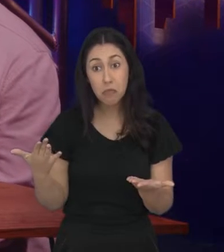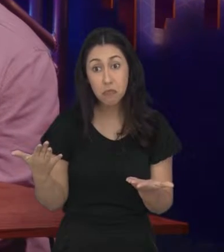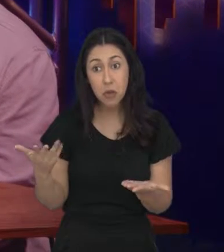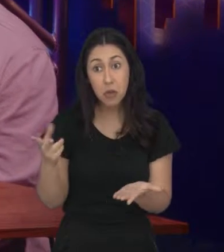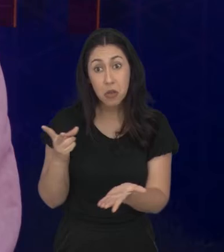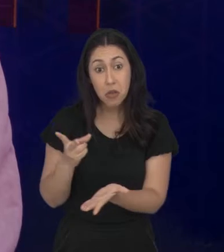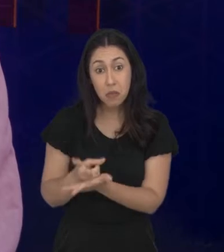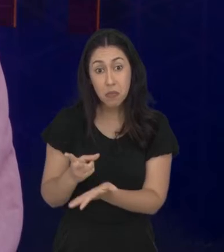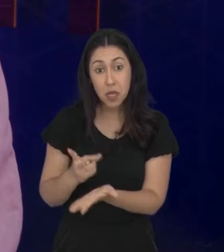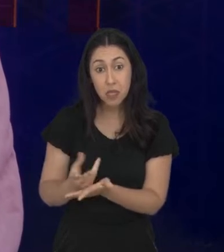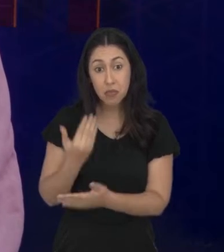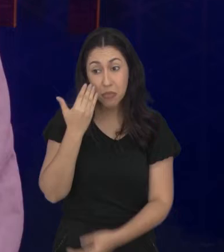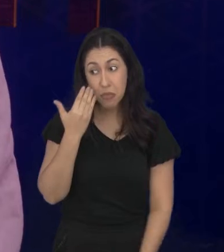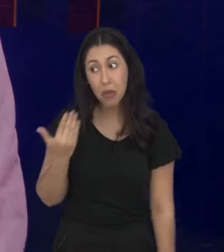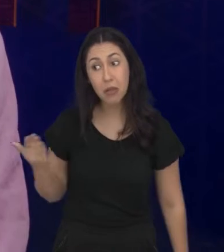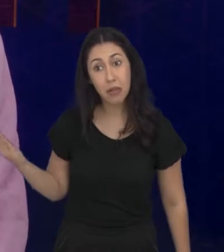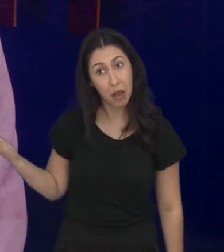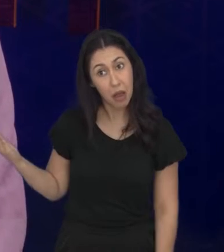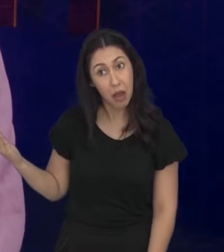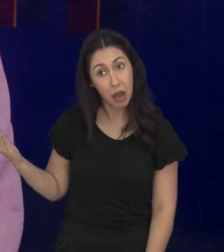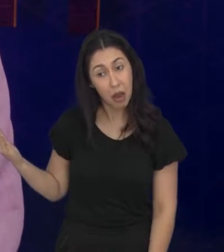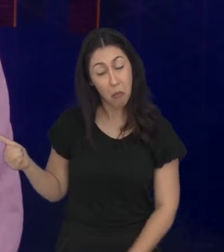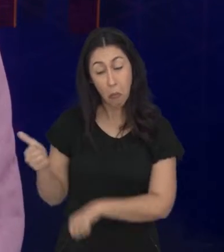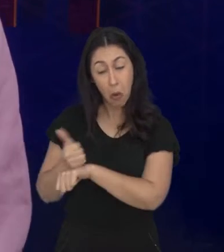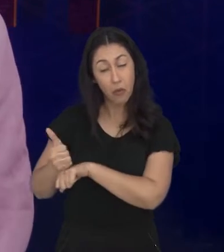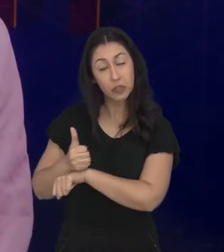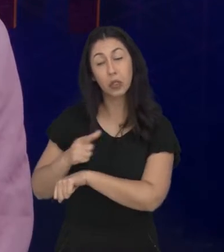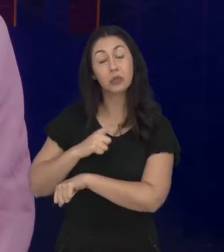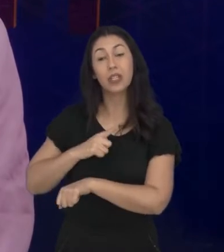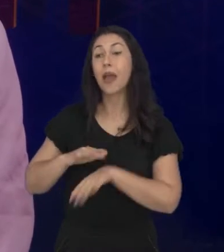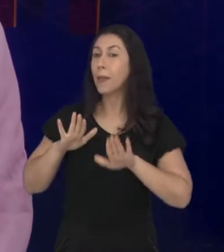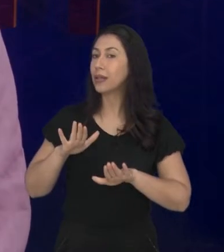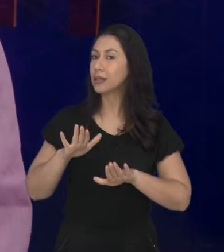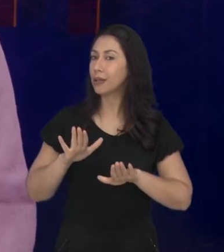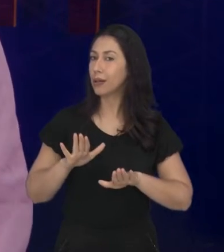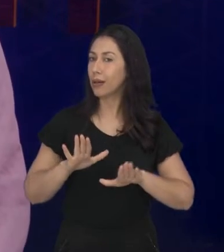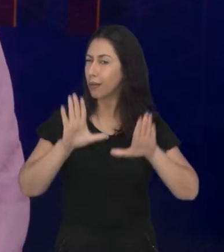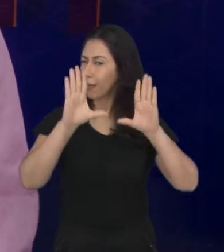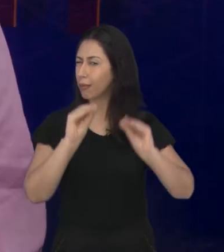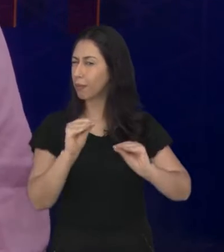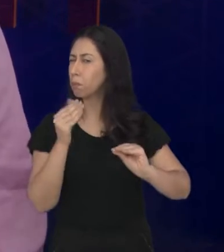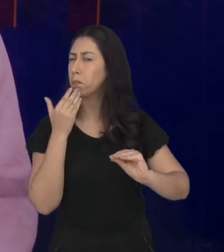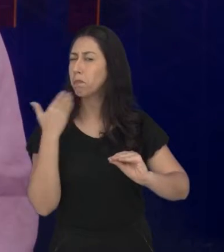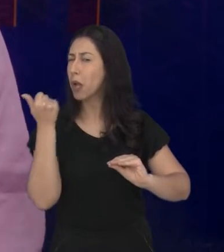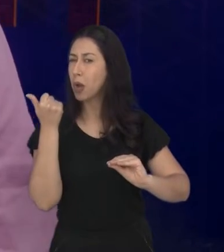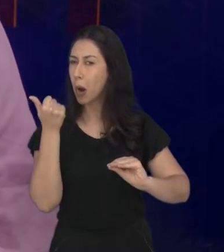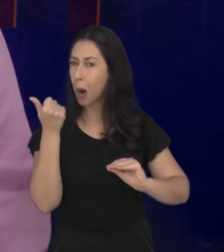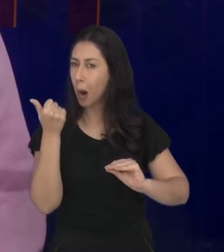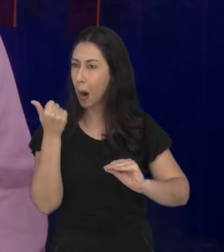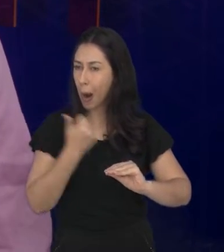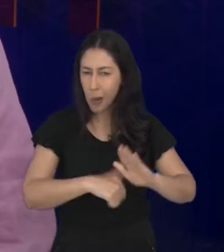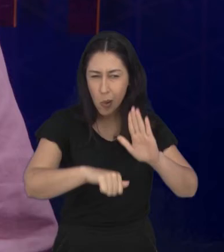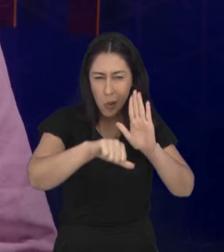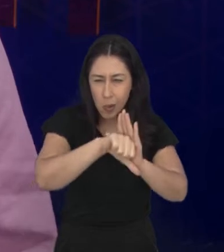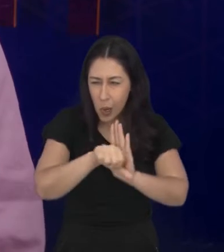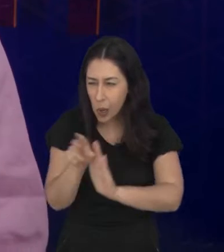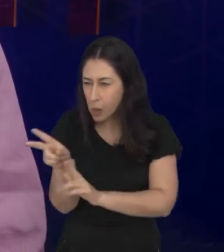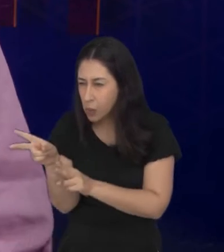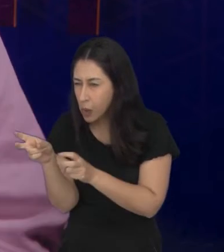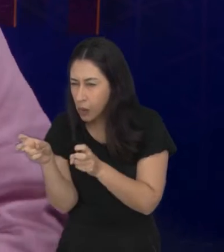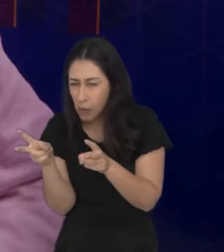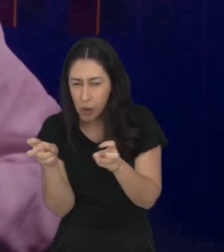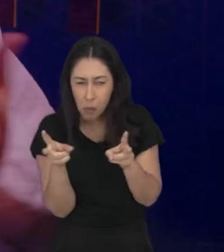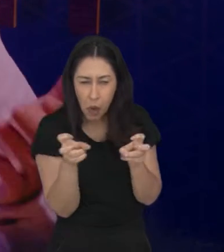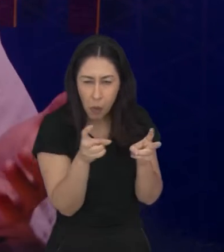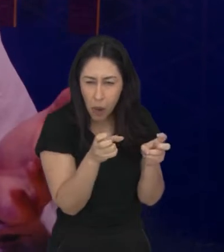funciona, apesar dele ser o Bruce Wayne, ele funciona melhor à noite, porque ele tá ali combatendo o crime, só sai à